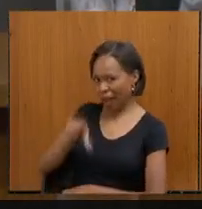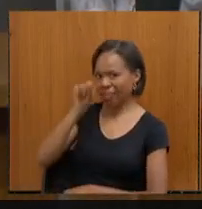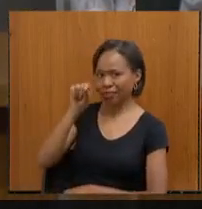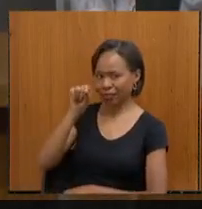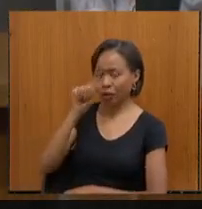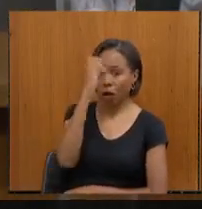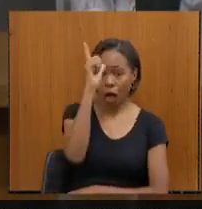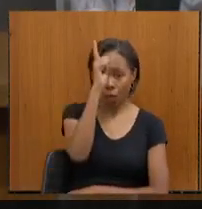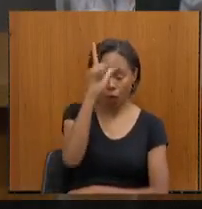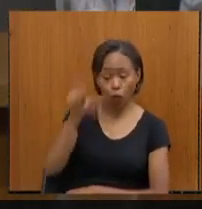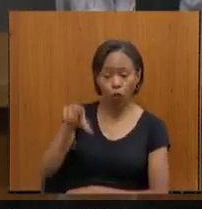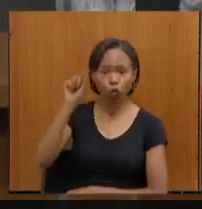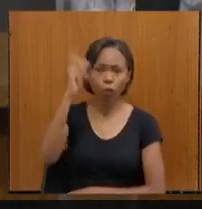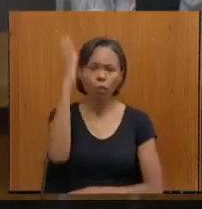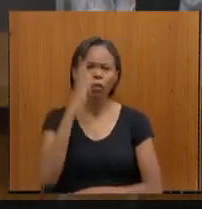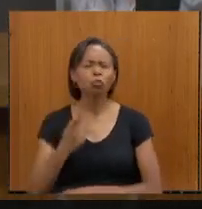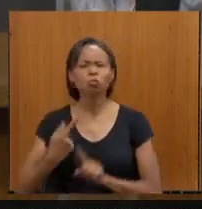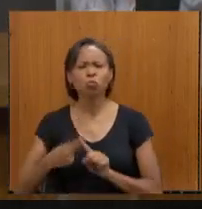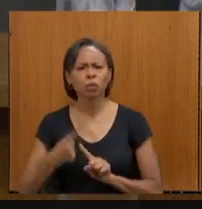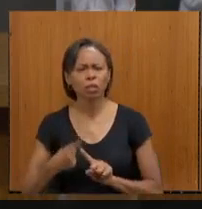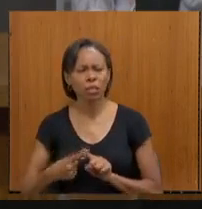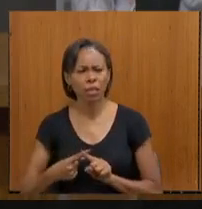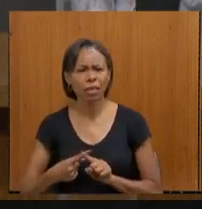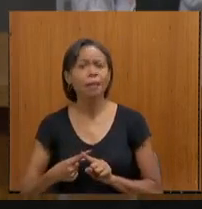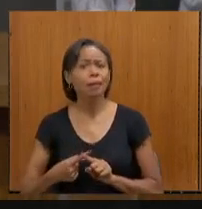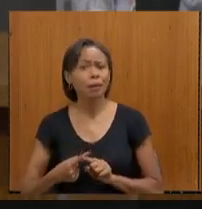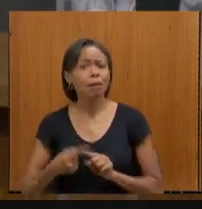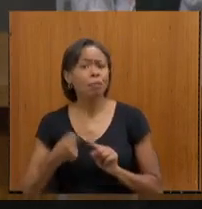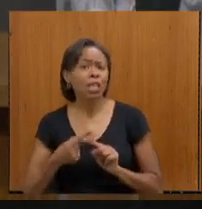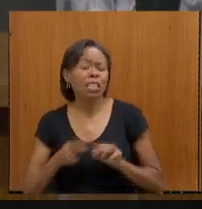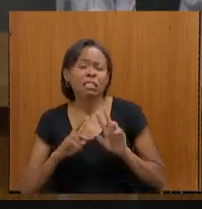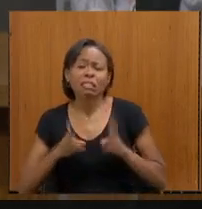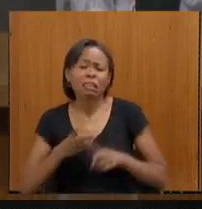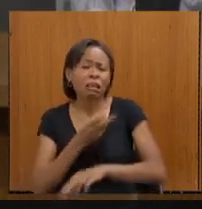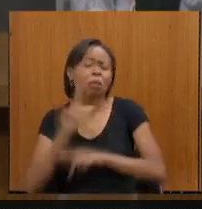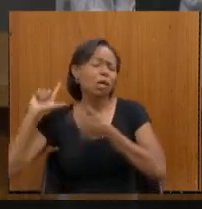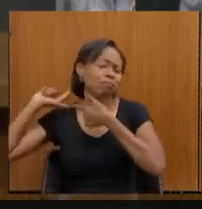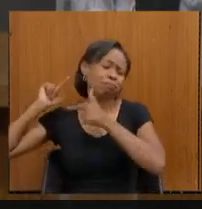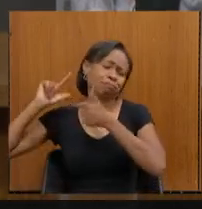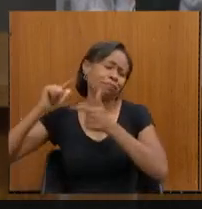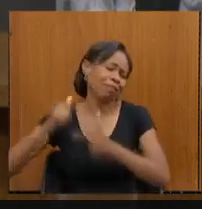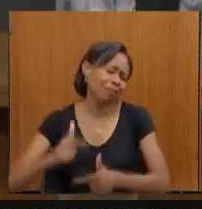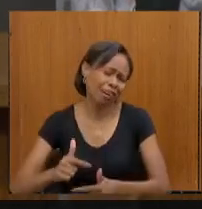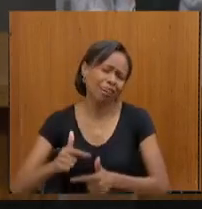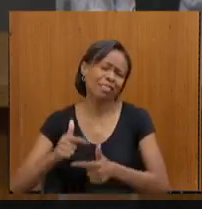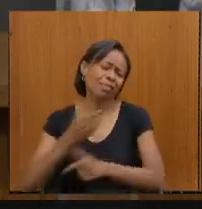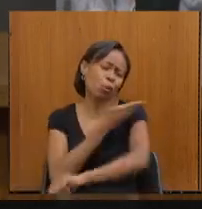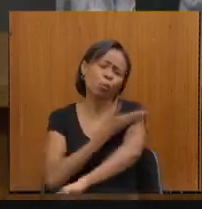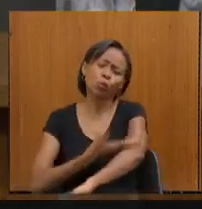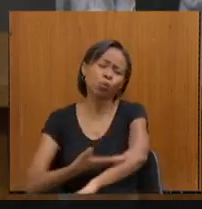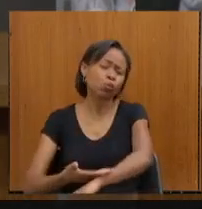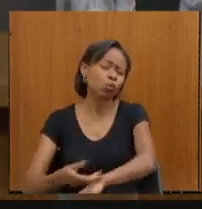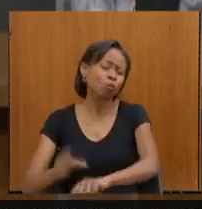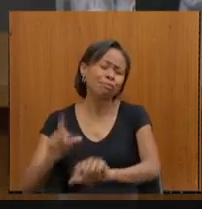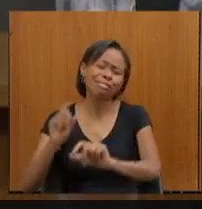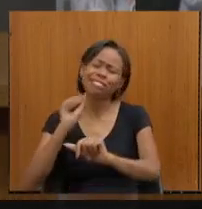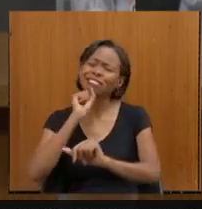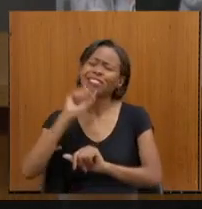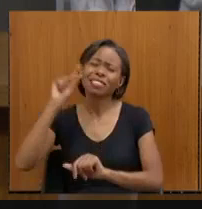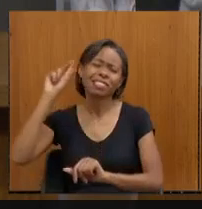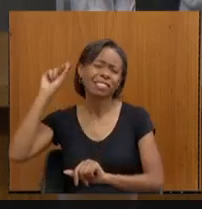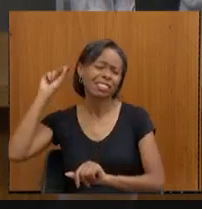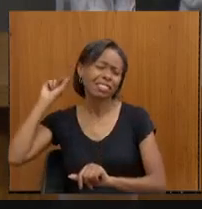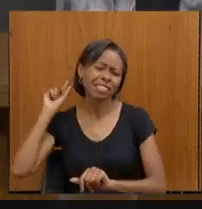Porque Brasil tem uma tradição Alemanha Brasil o relacionamento tem uma tradição muito longa